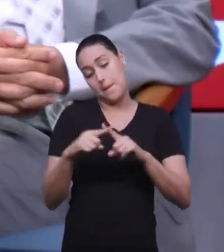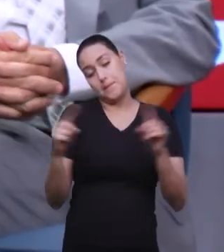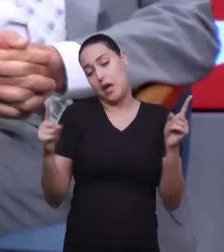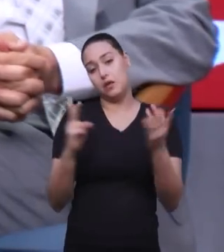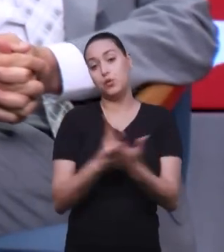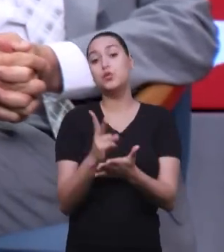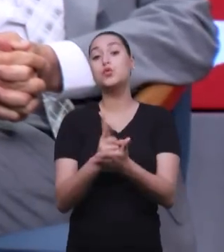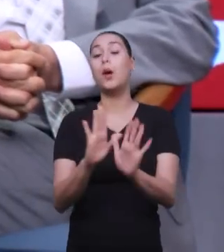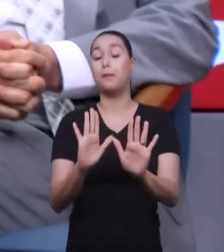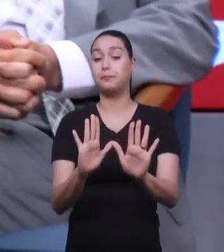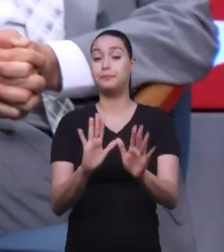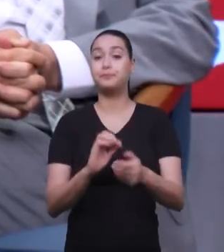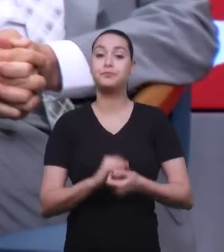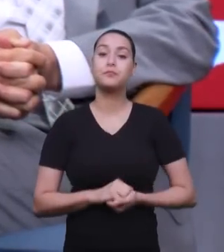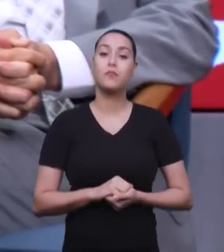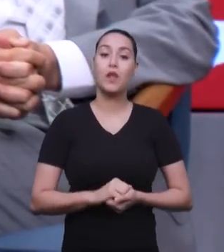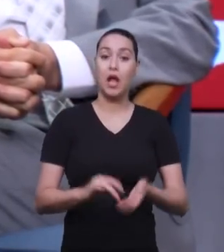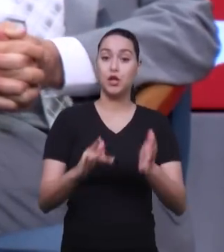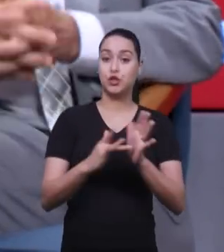lá.